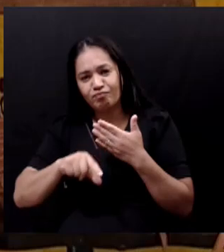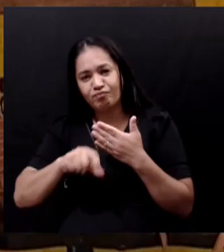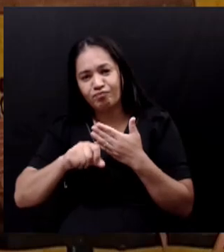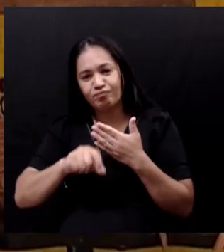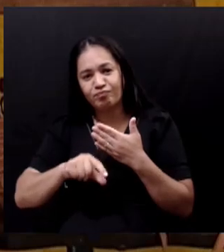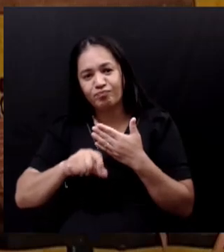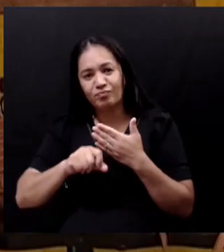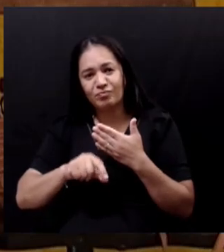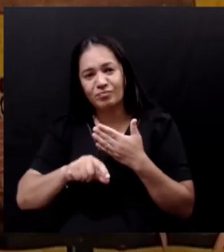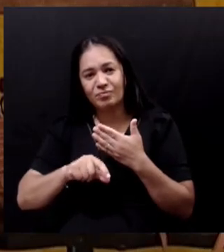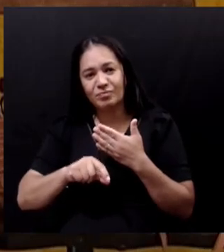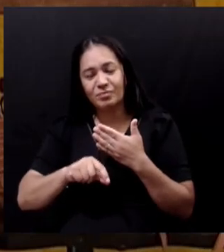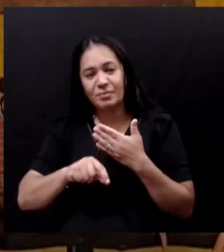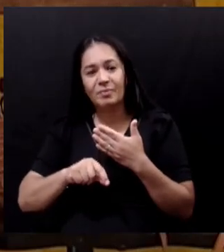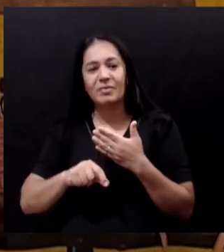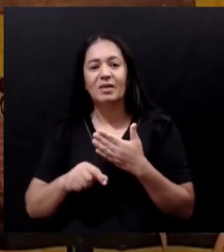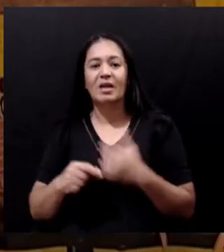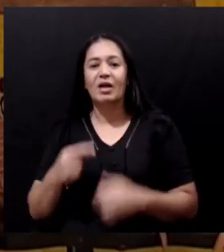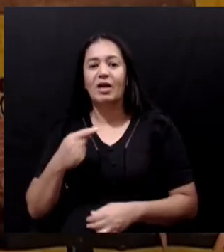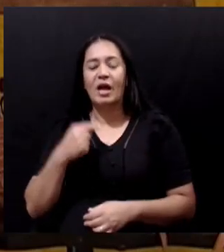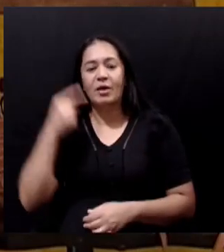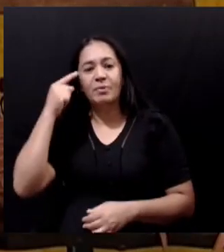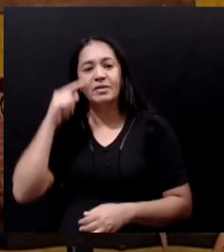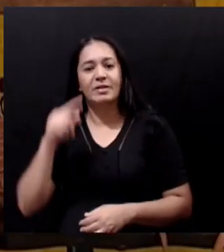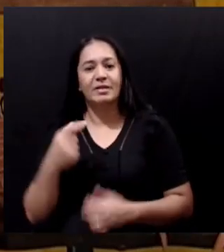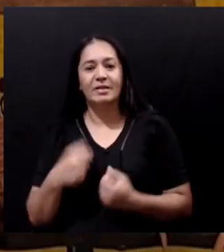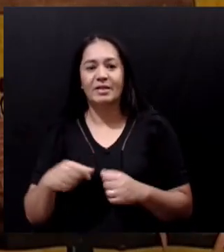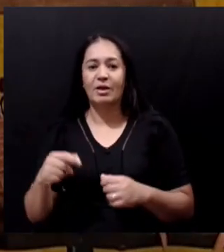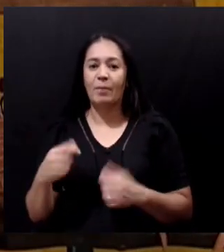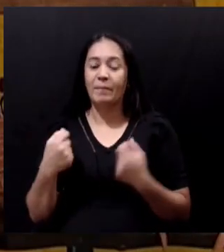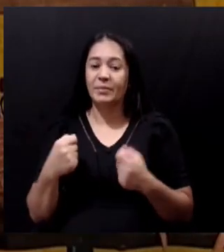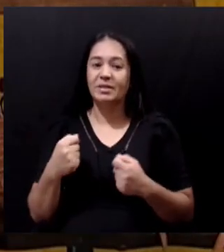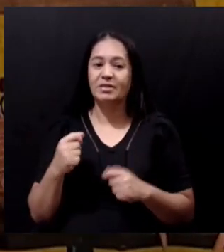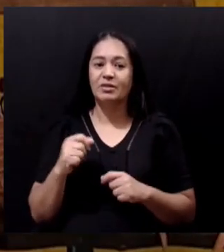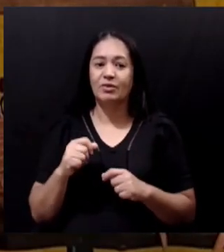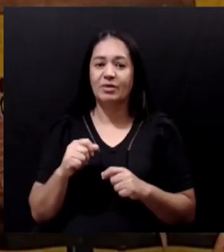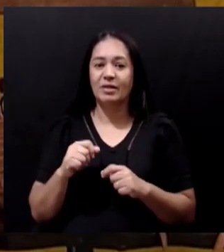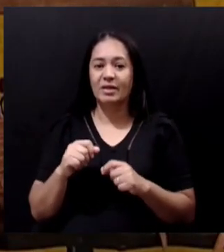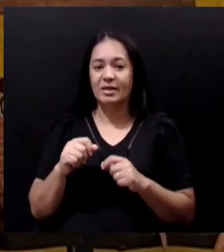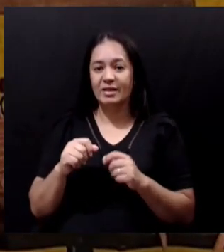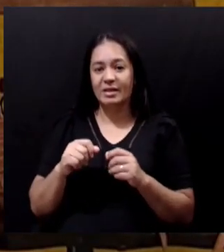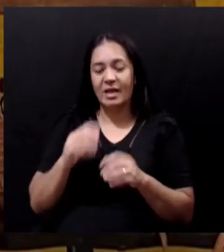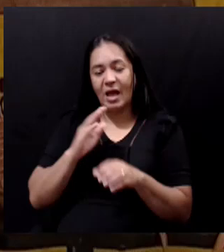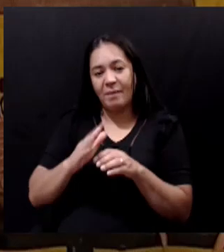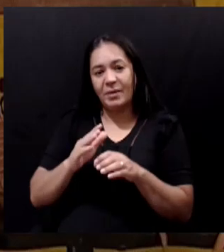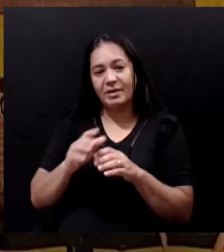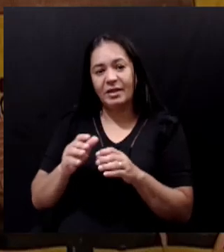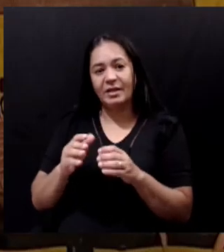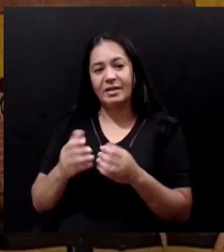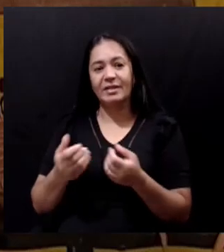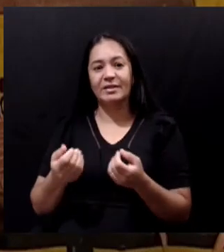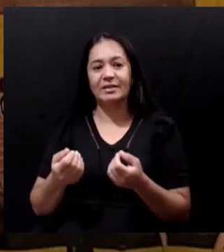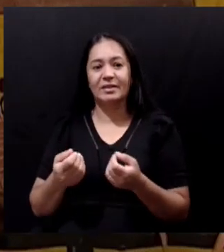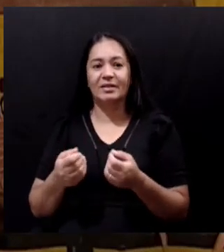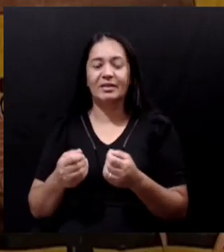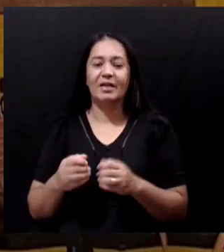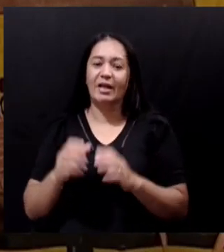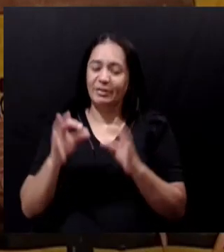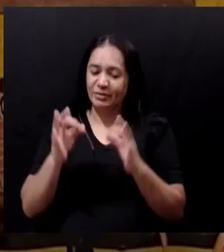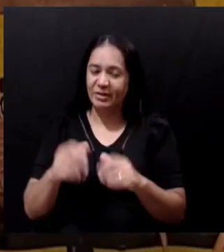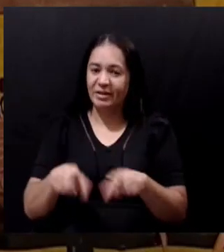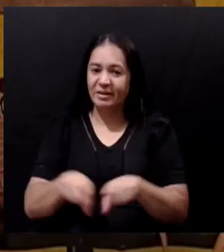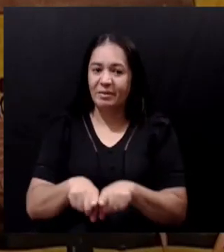massa. Aí eu digo, vai ter que dar um jeito, quebrar a batata palha para poder se encaixar melhor. Aí deu certo também. Sim. Aí